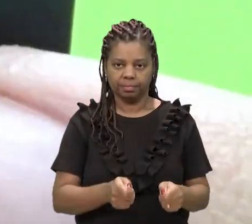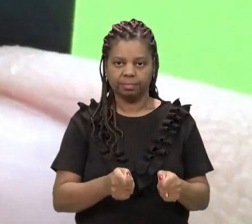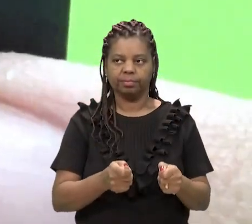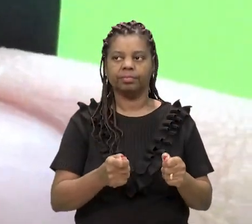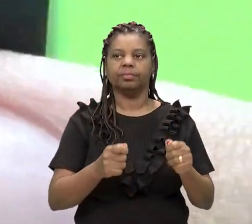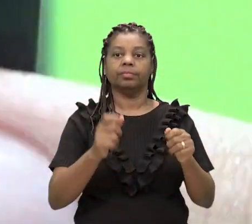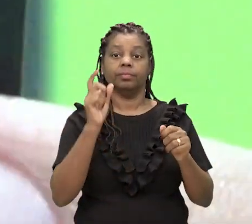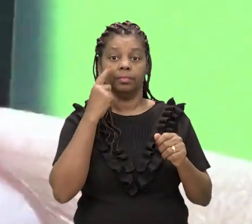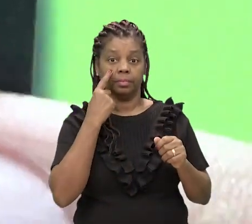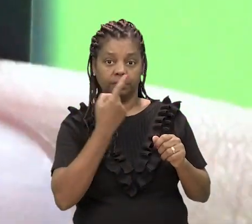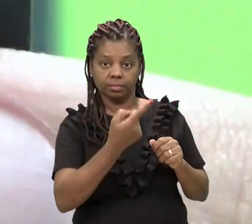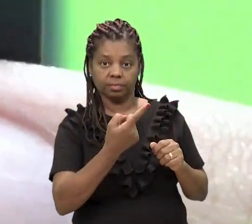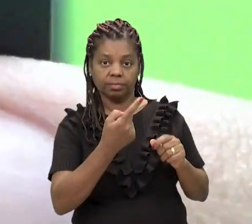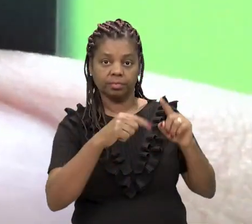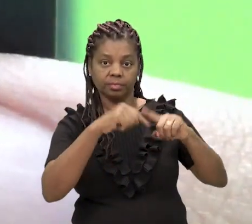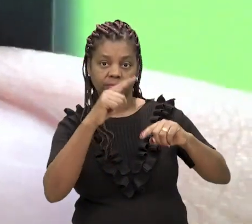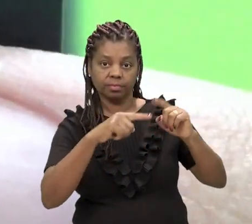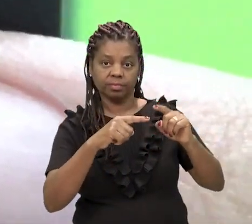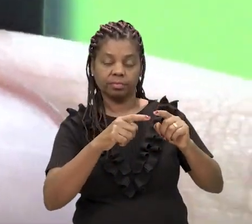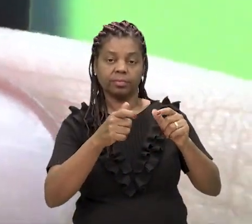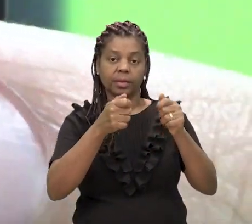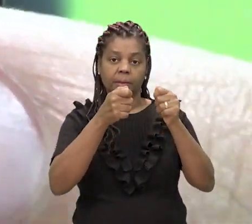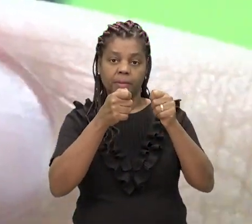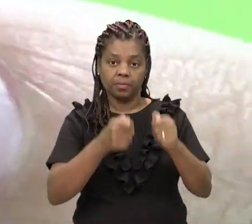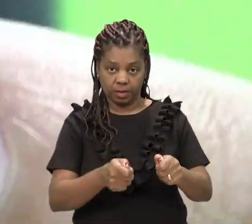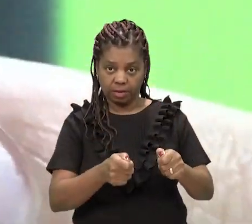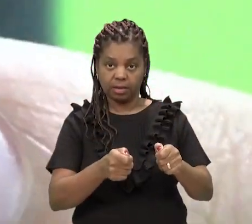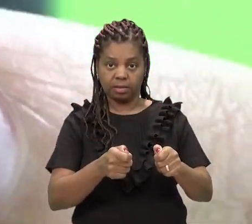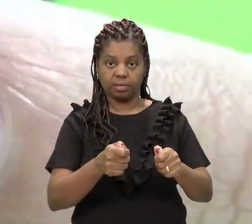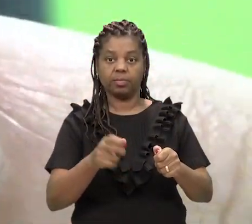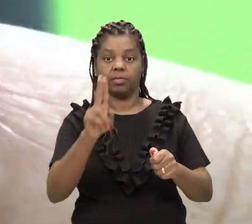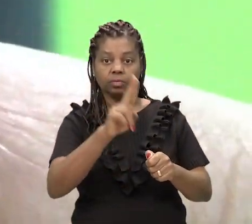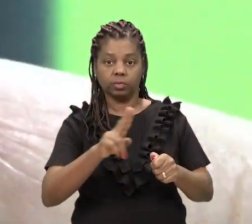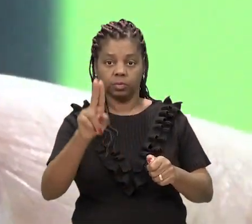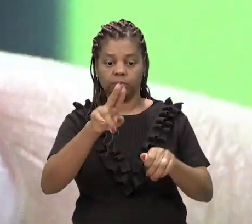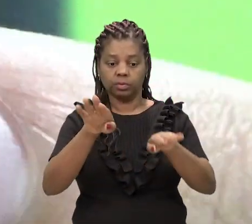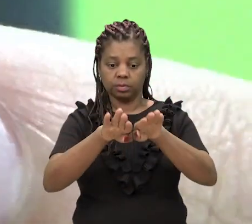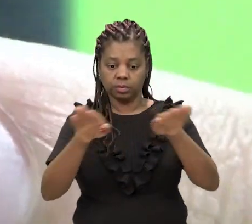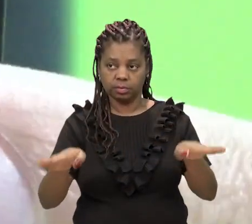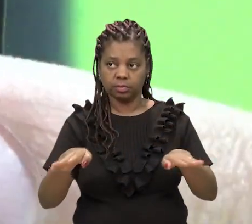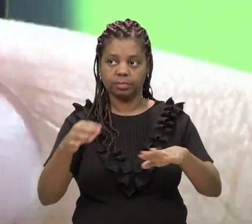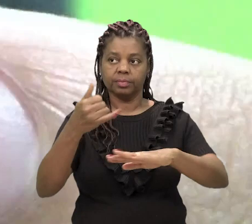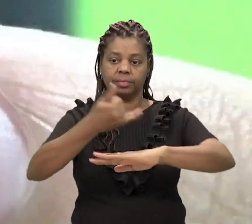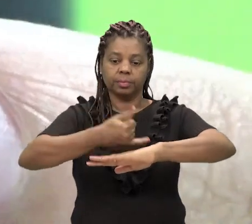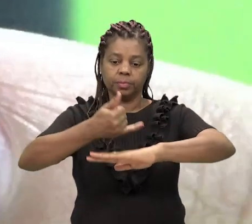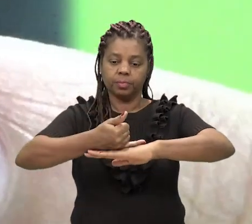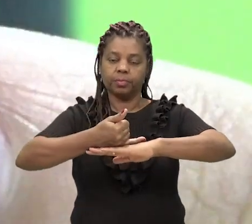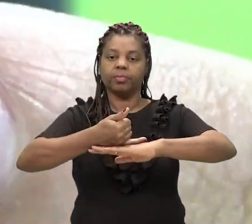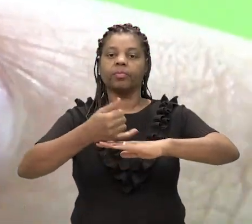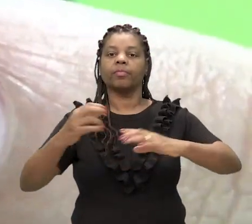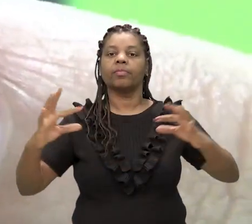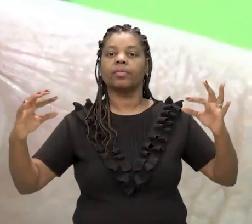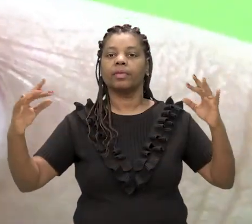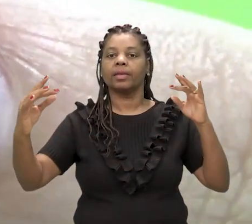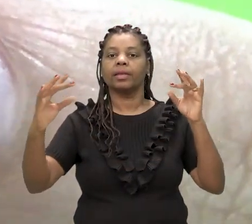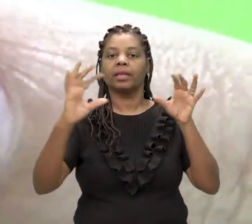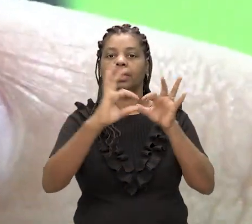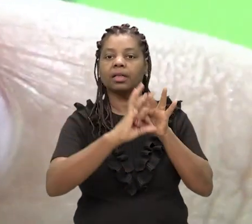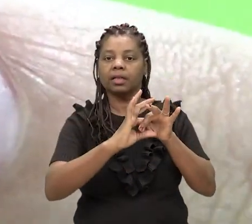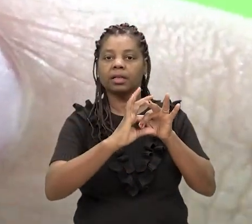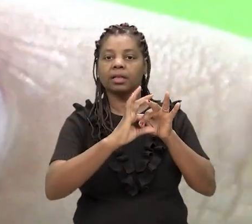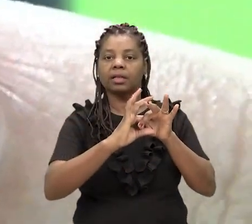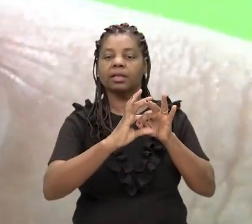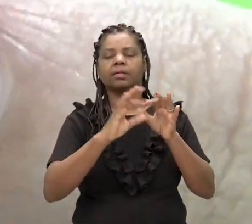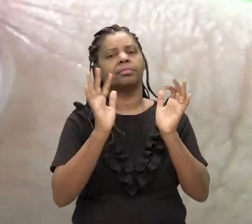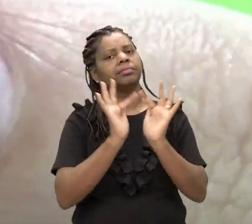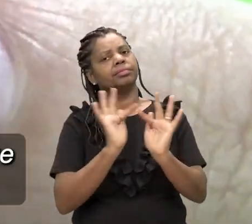Bem, aqui nas nossas pecinhas pretas, por exemplo, seguindo igual todas as que nós vamos utilizar, aqui em cima tem esse pininho que serve para fazer a conexão uma